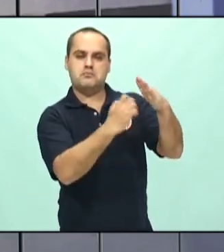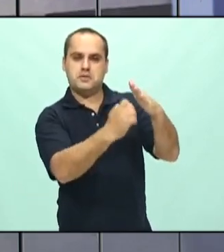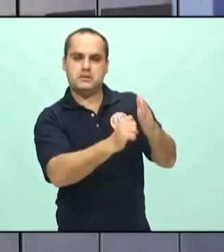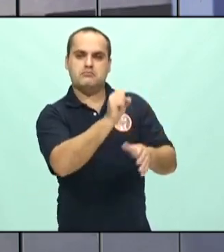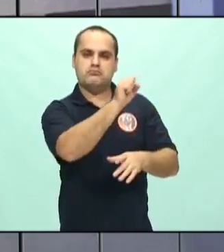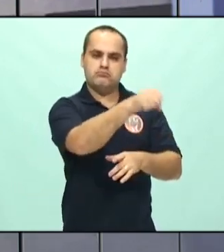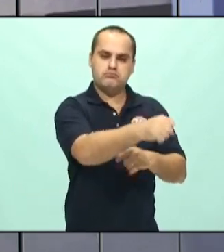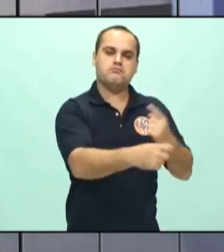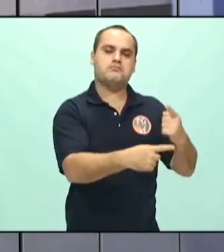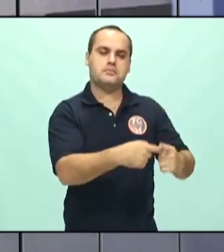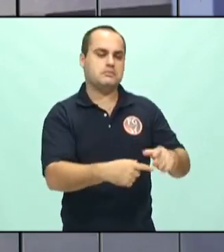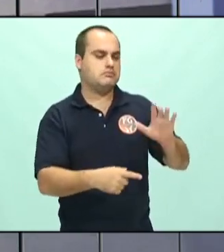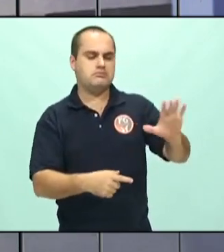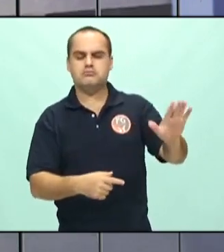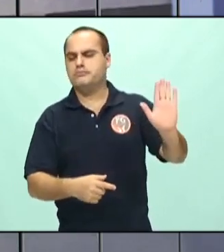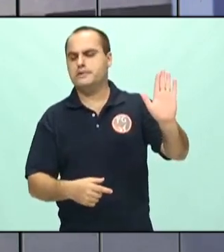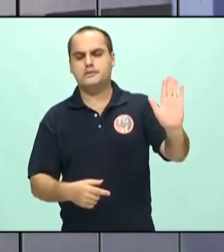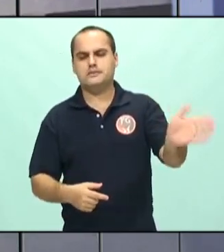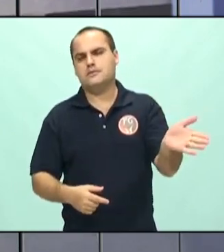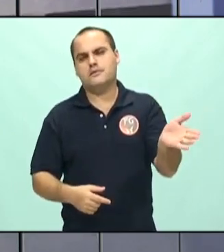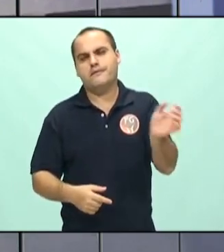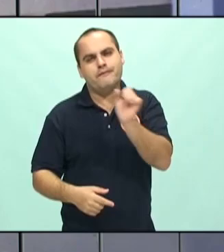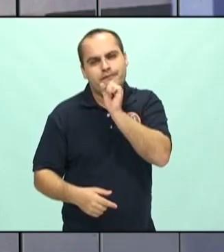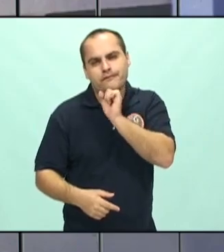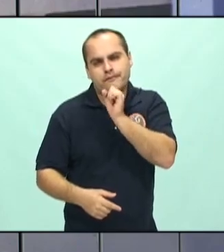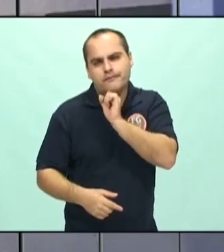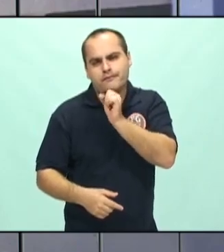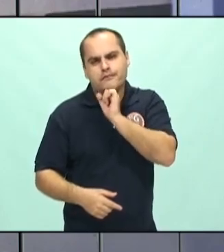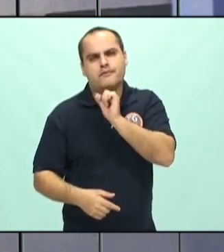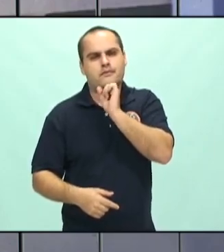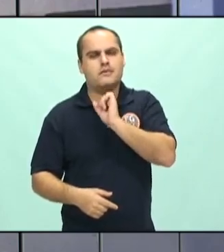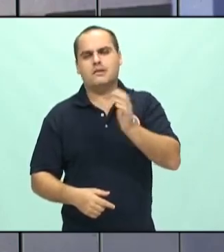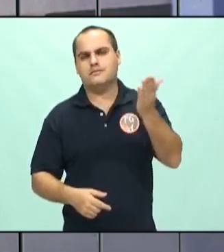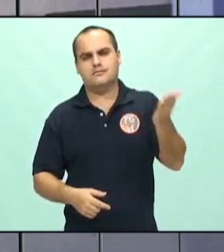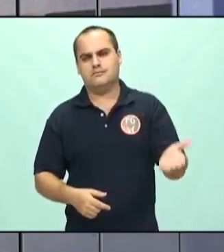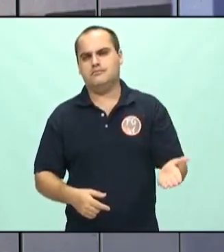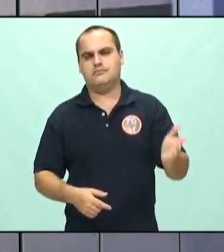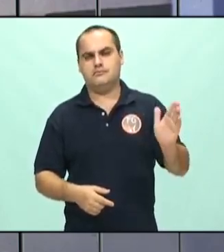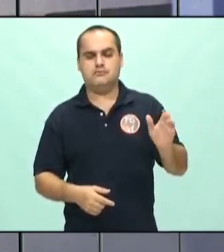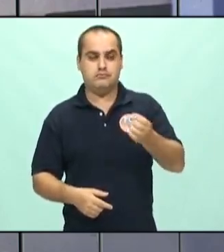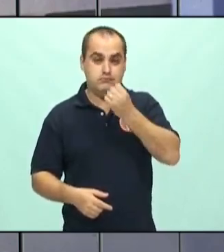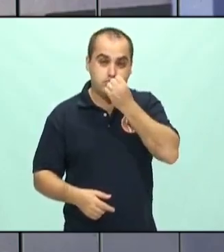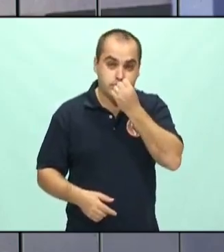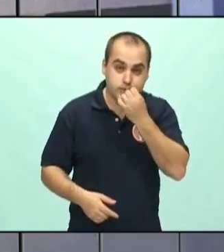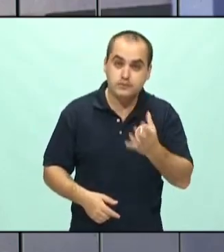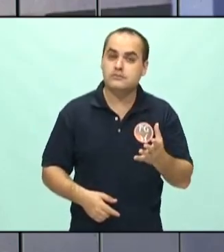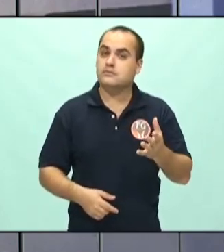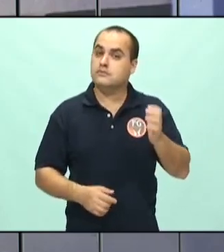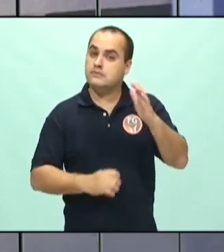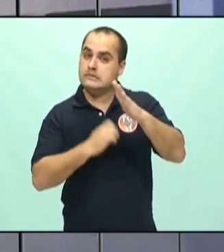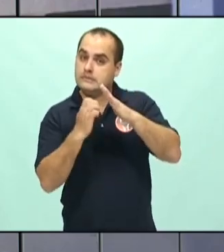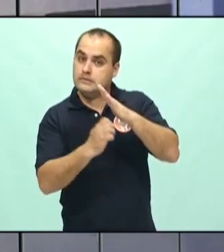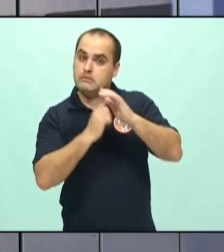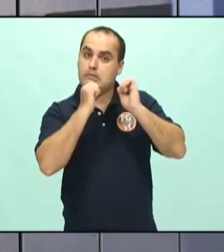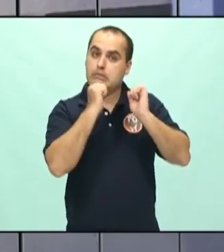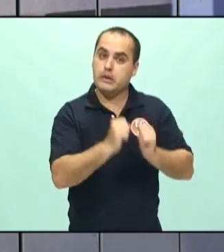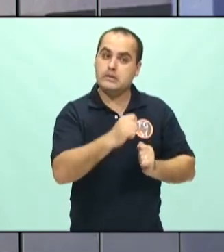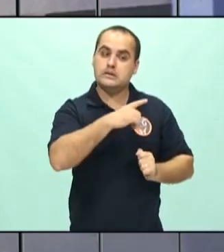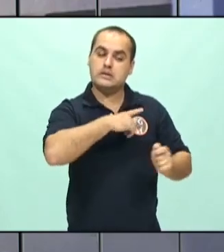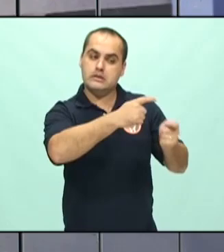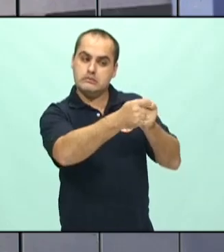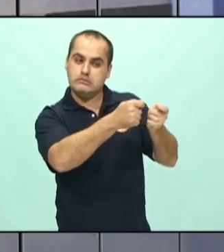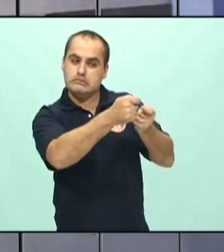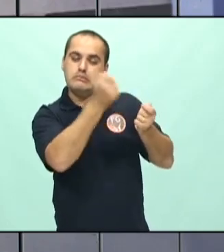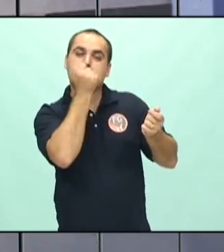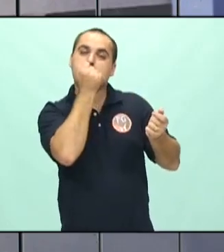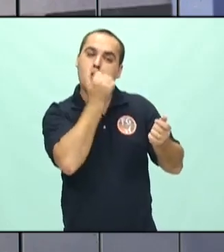pena que ele tá tá tá se perdendo pra mim aquilo ali né então que bota alguém que possa trazer administração